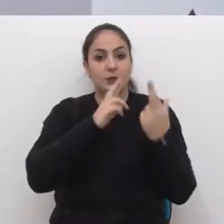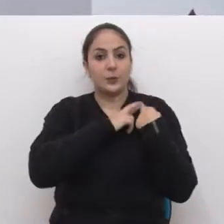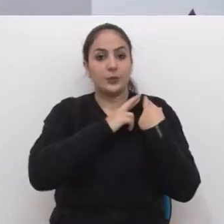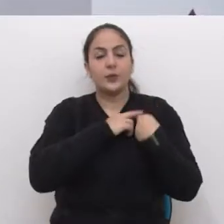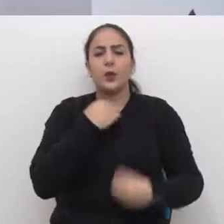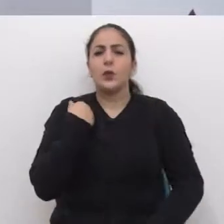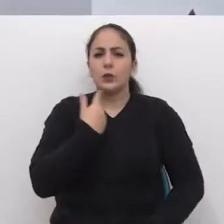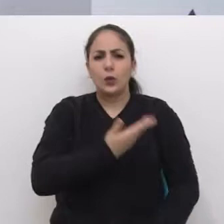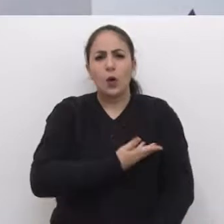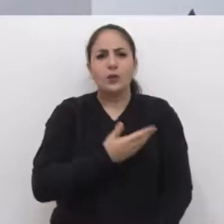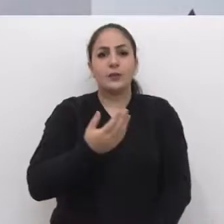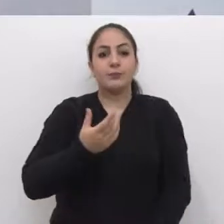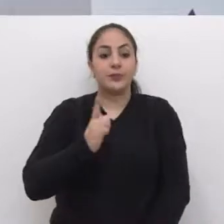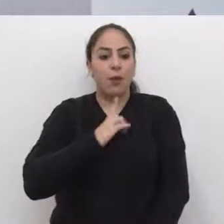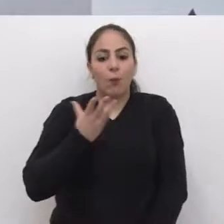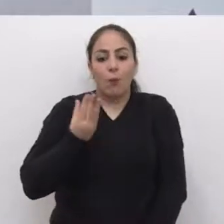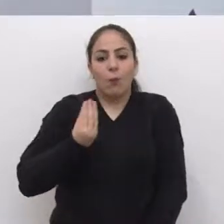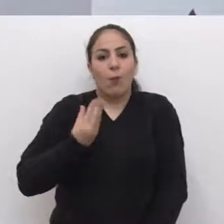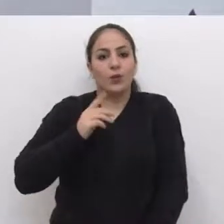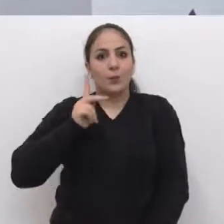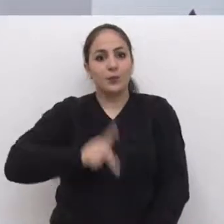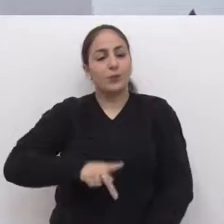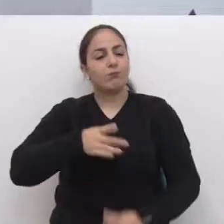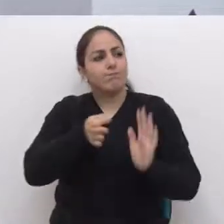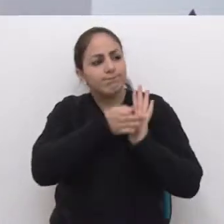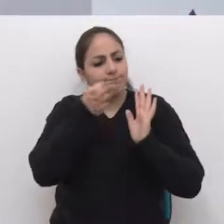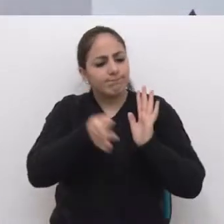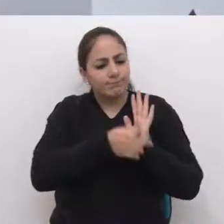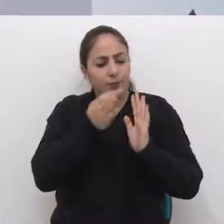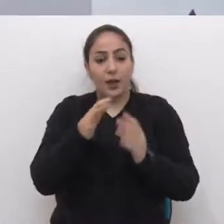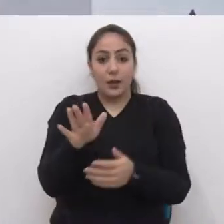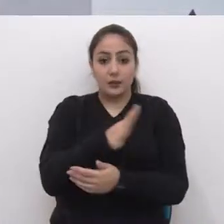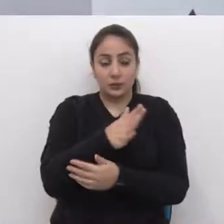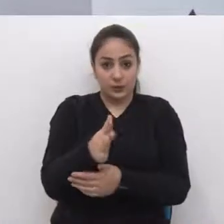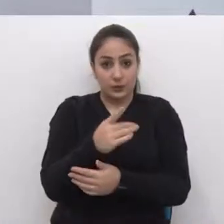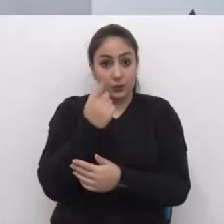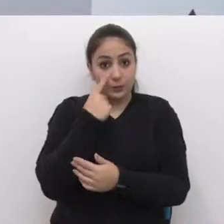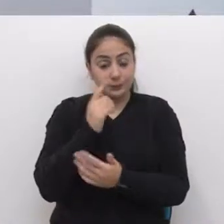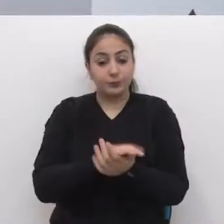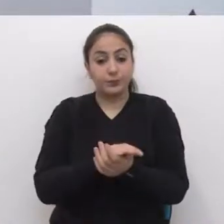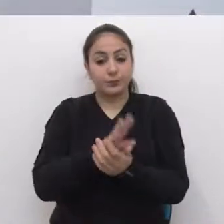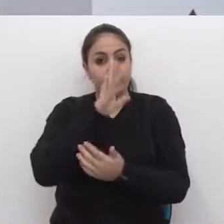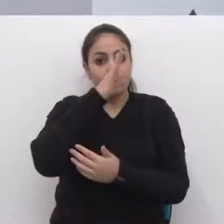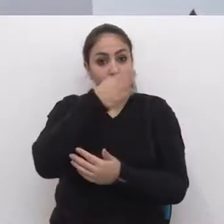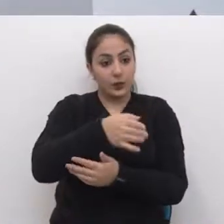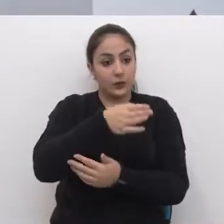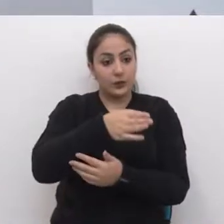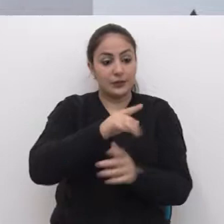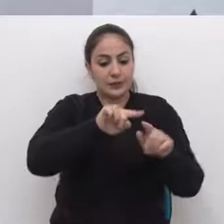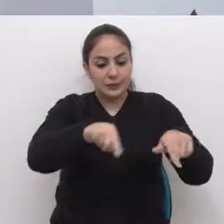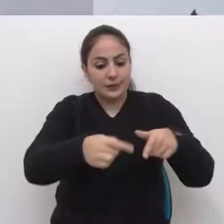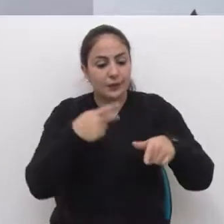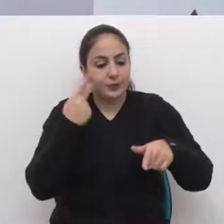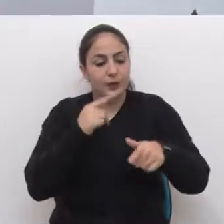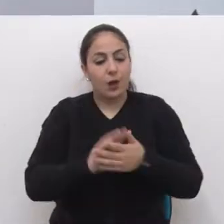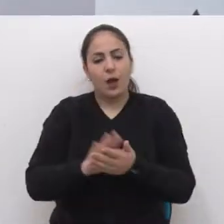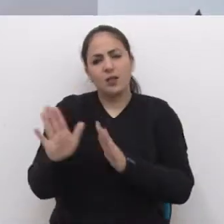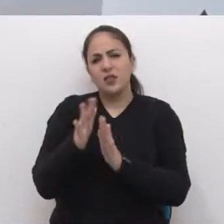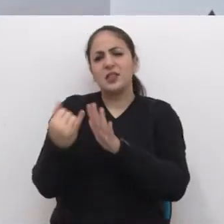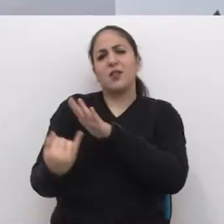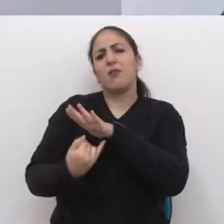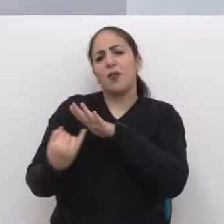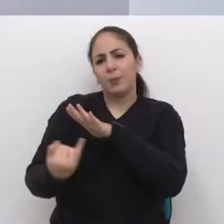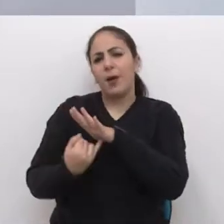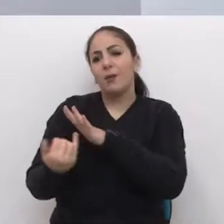recebe muita sugestão, né? Ou às vezes diretamente no gabinete, algumas vezes de maneira informal, sobre